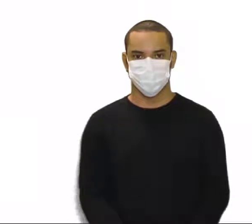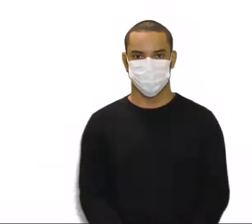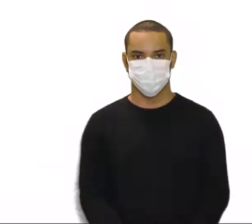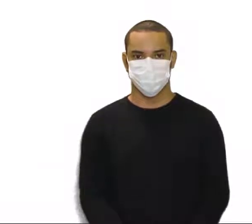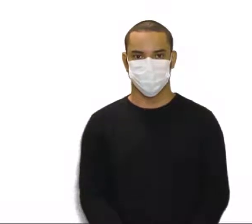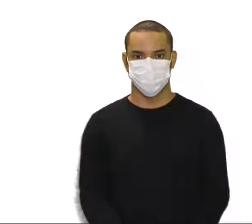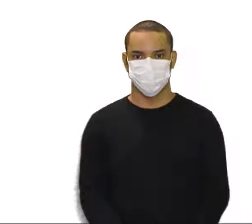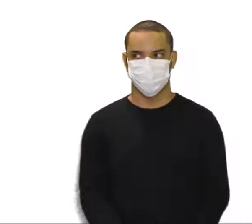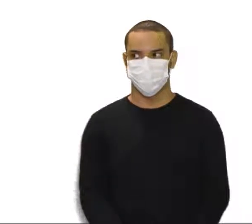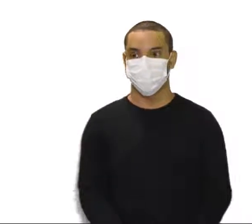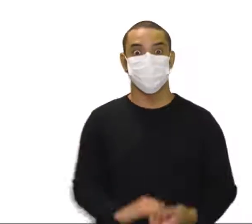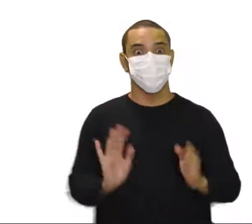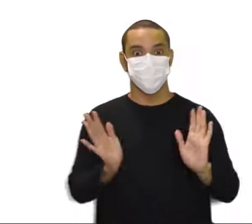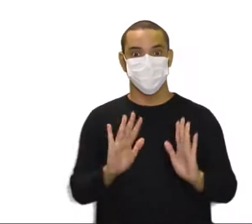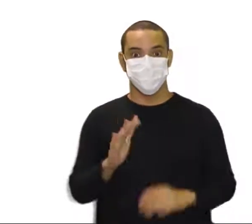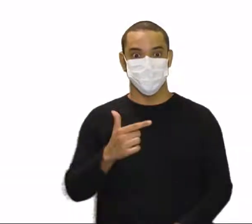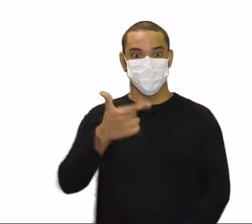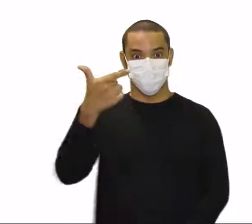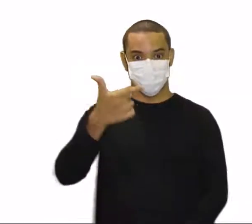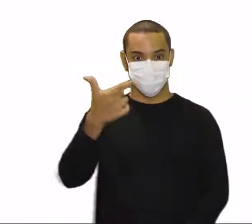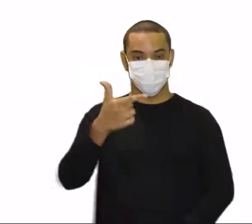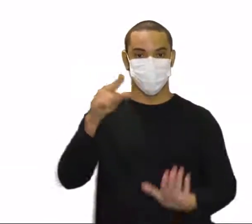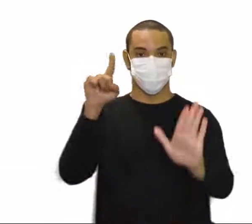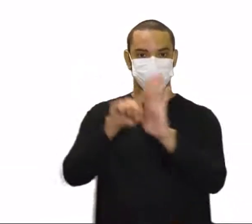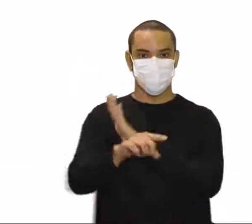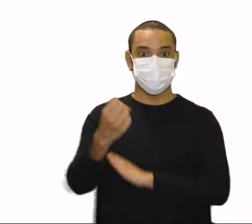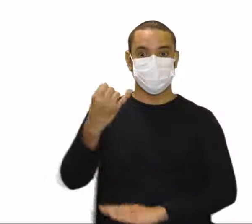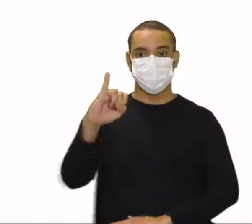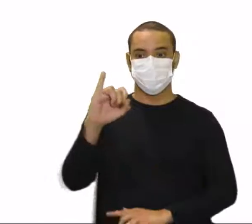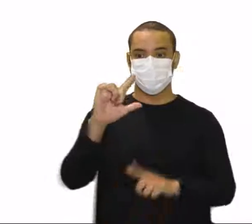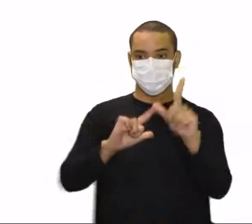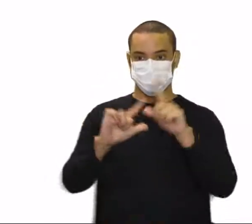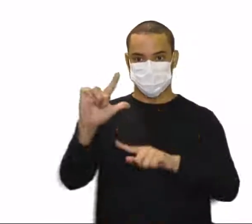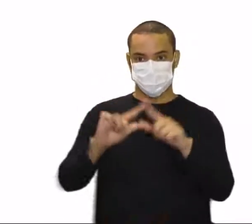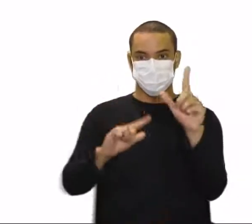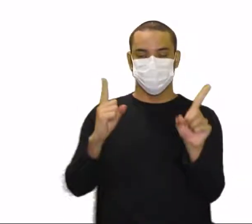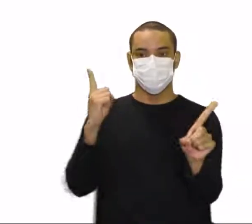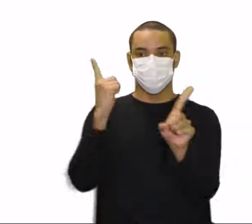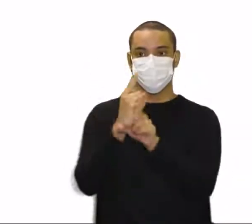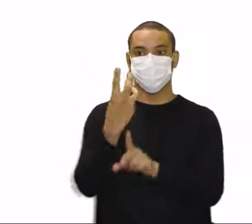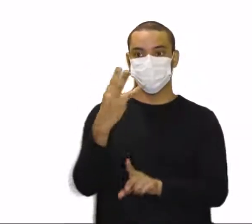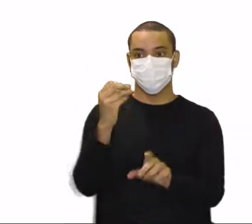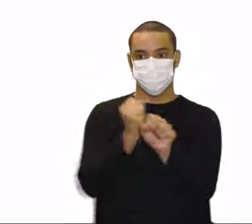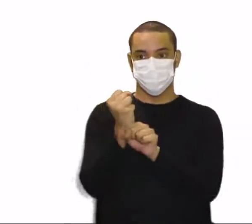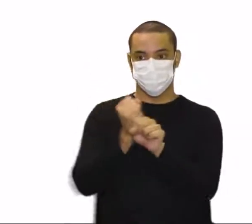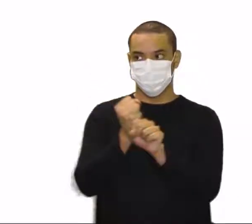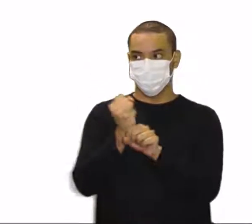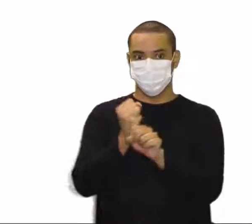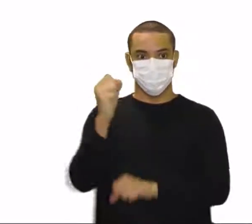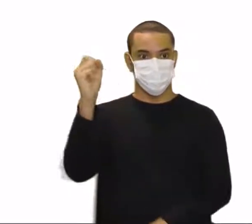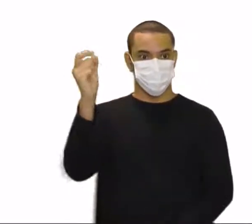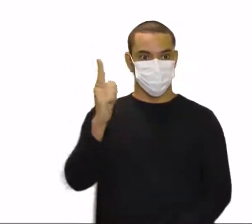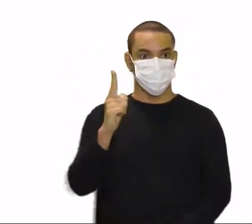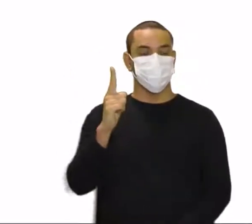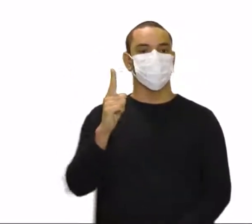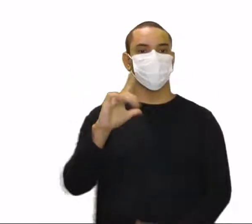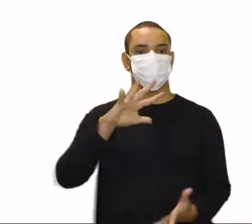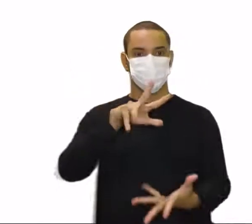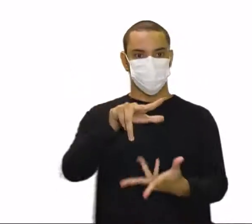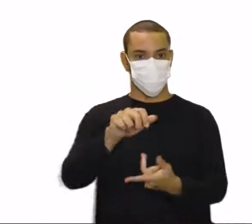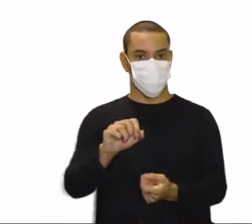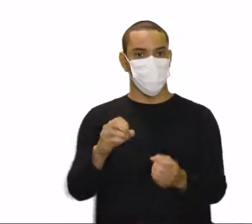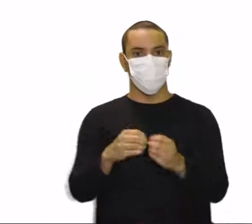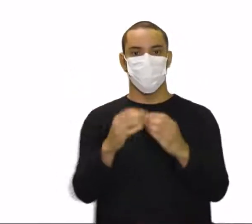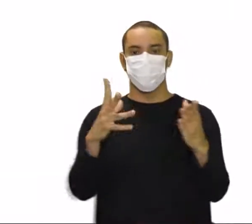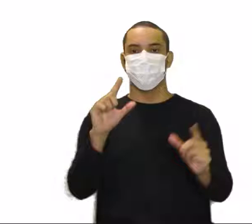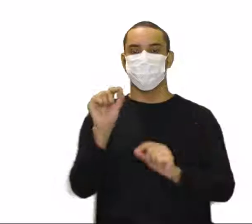Galerinha, questão 2. Se uma estrela se encontra a 30 anos-luz da Terra, explode, ondas